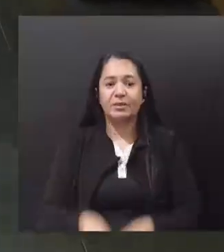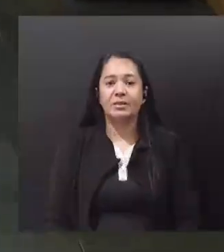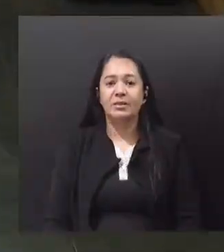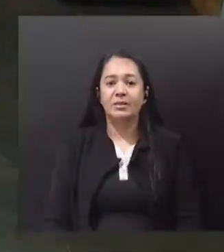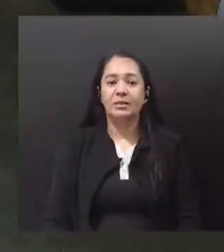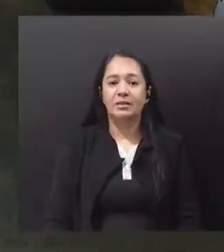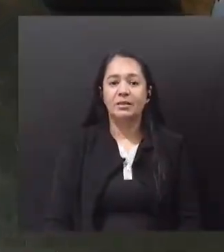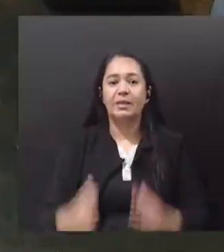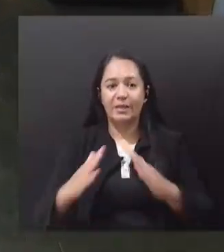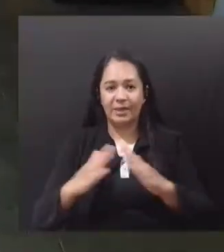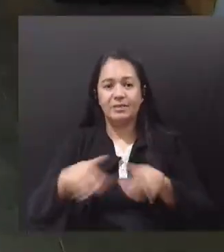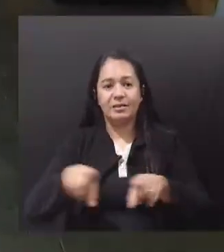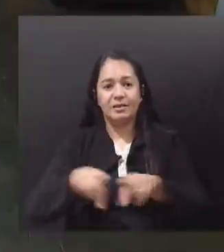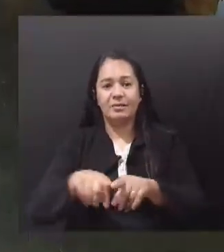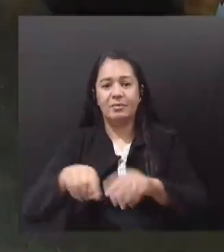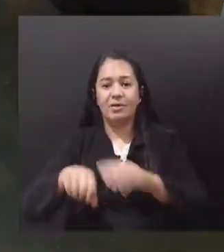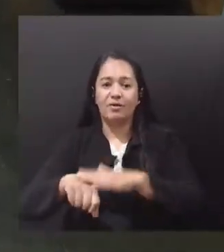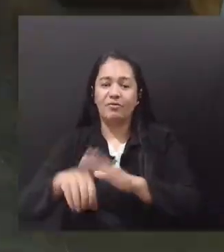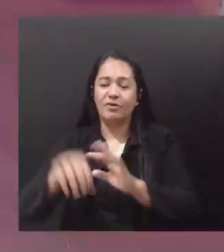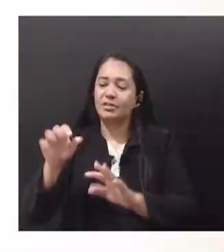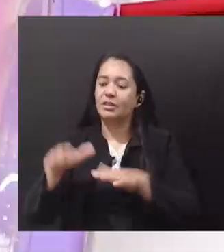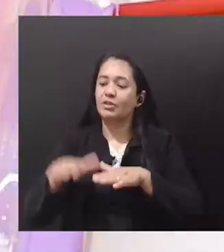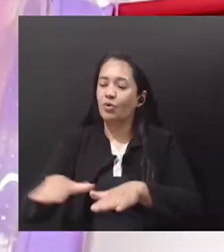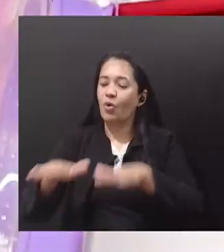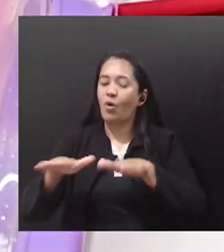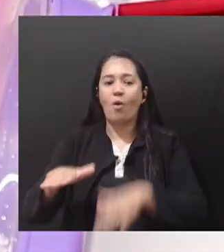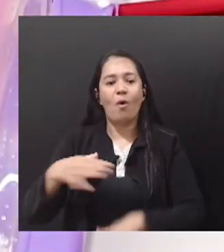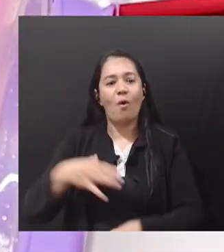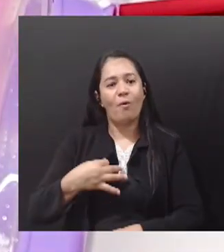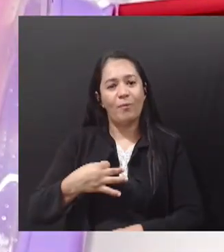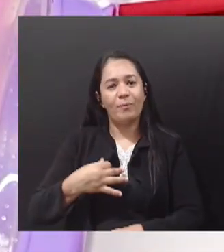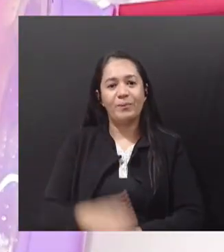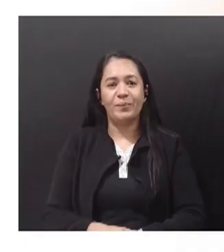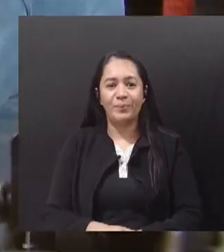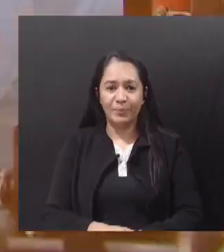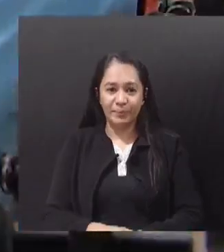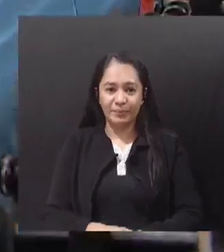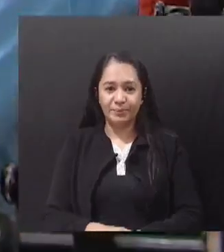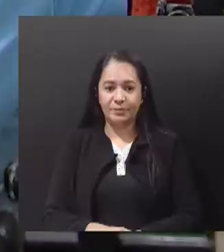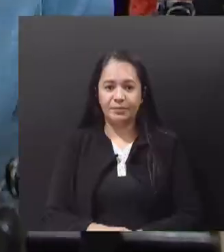casa confeccionando roupinhas para eles.